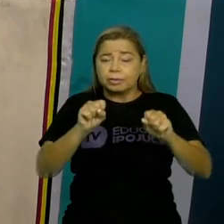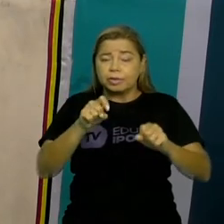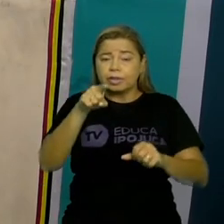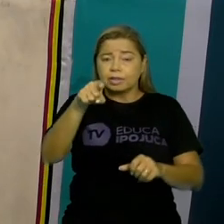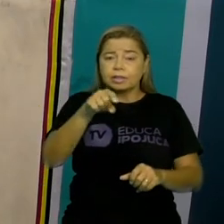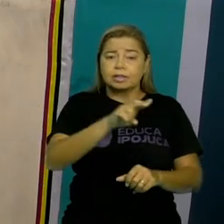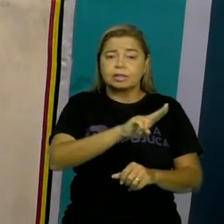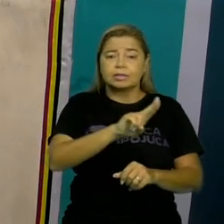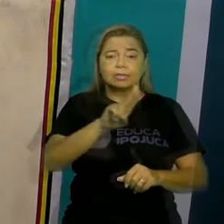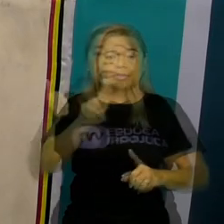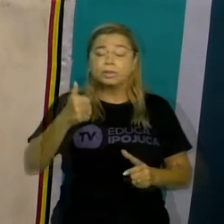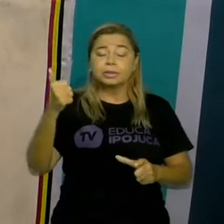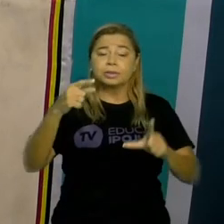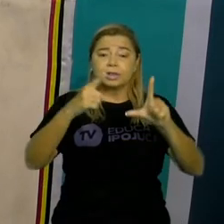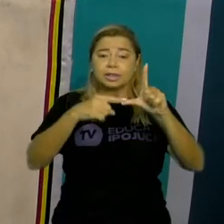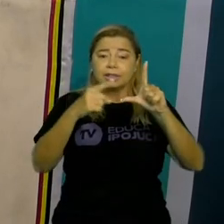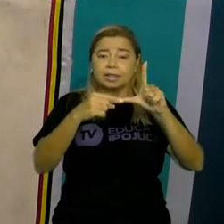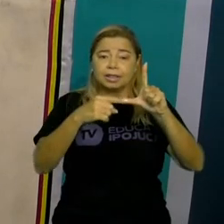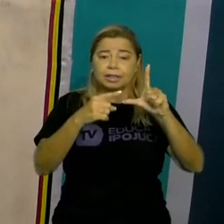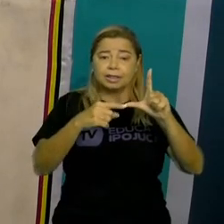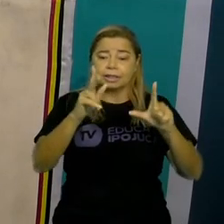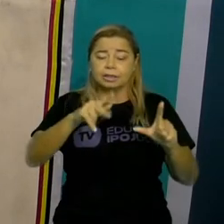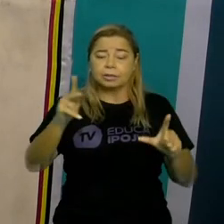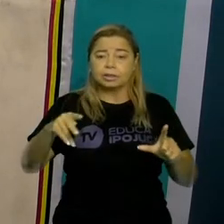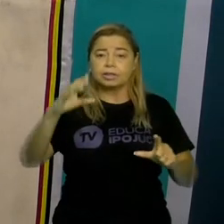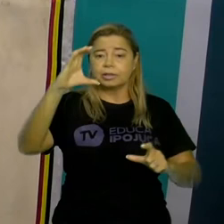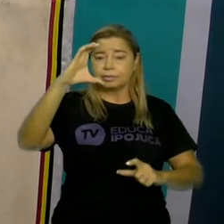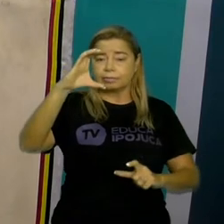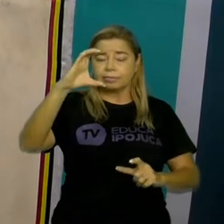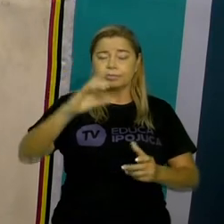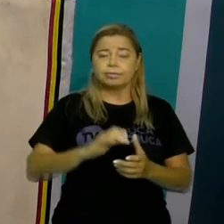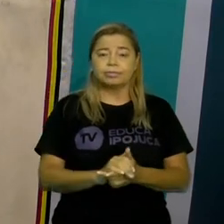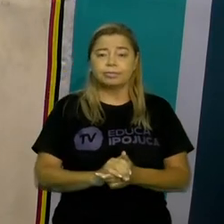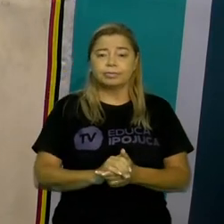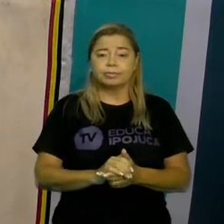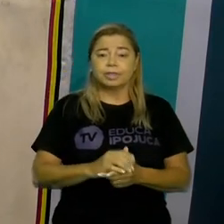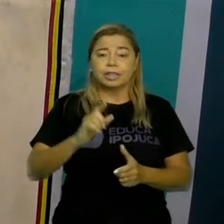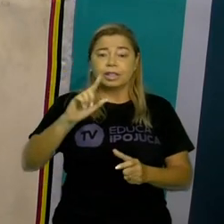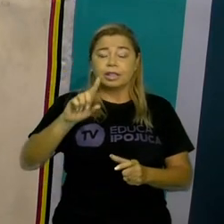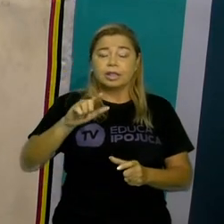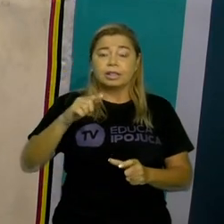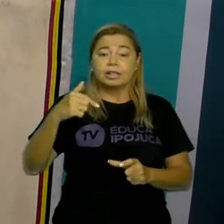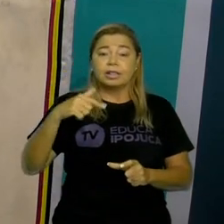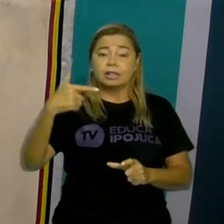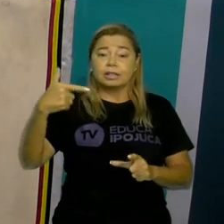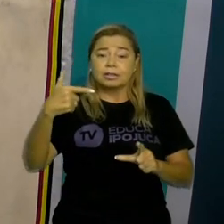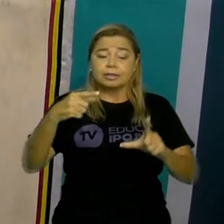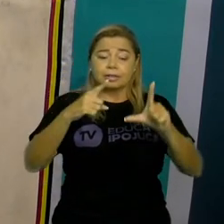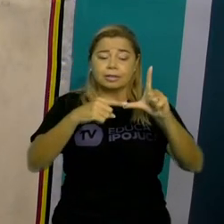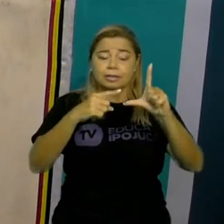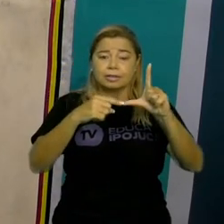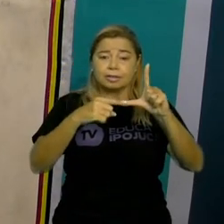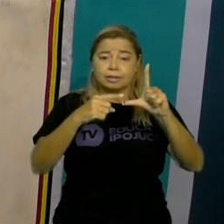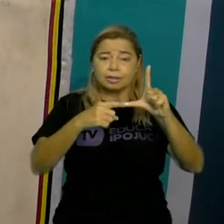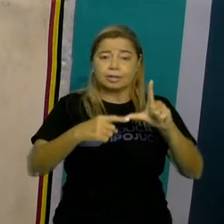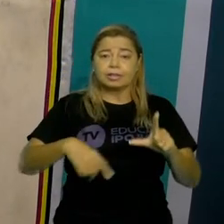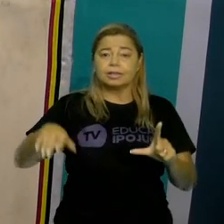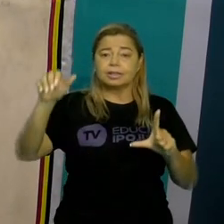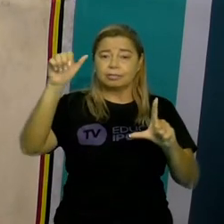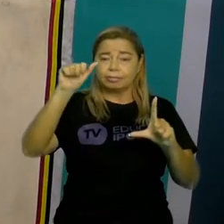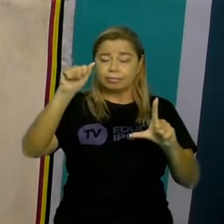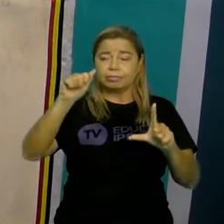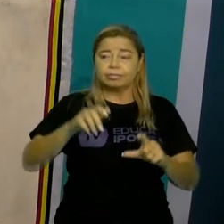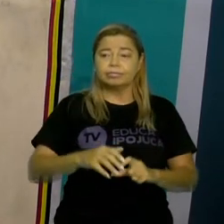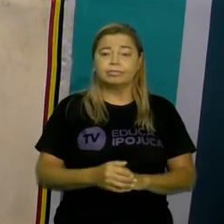a tia Carla colocou a letrinha C. Segunda letra, letrinha A.